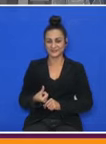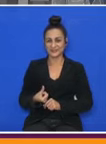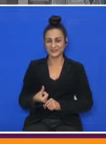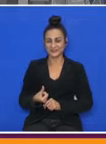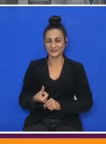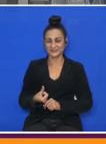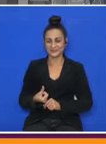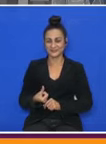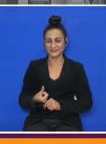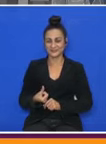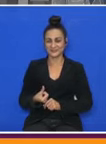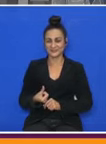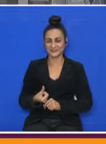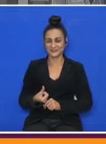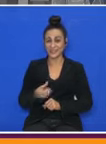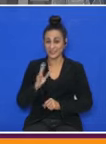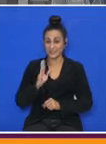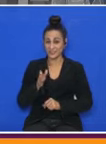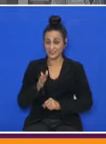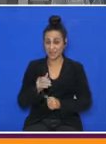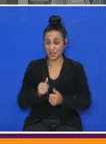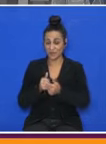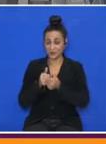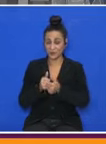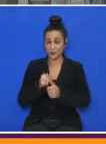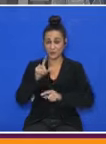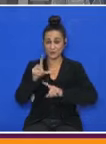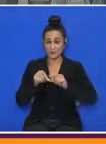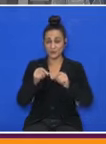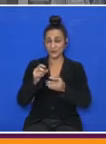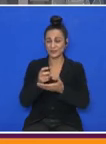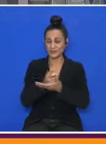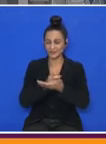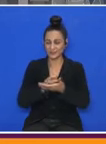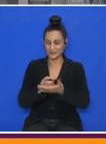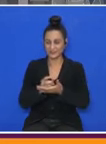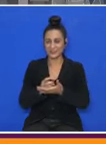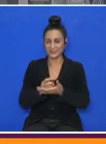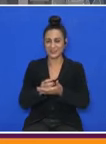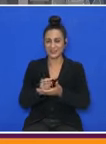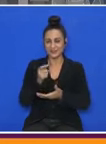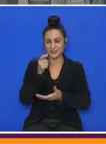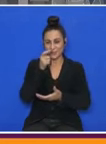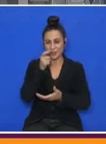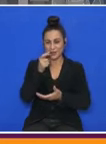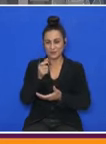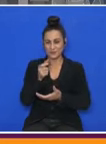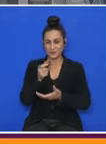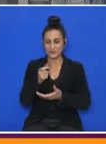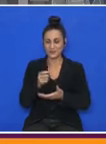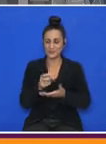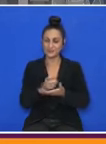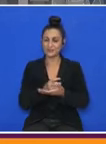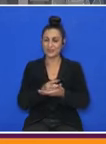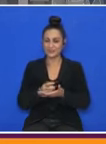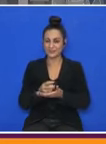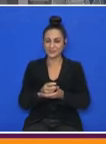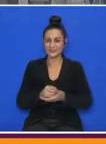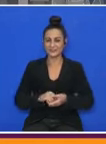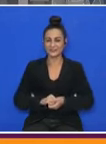96. Já acompanhamos o sorteio da quina. Agora você conferindo Lotomania. Bola amarela,